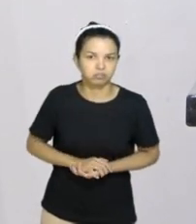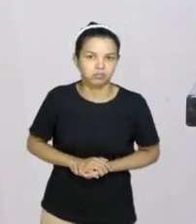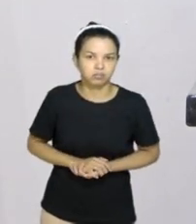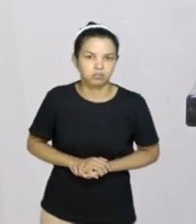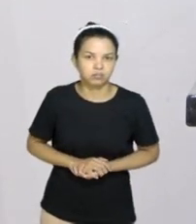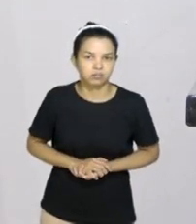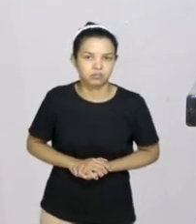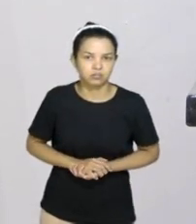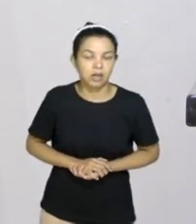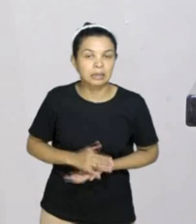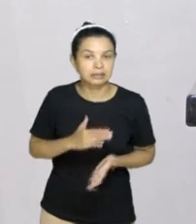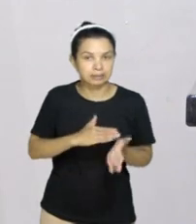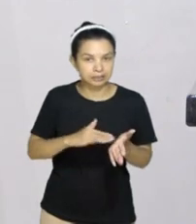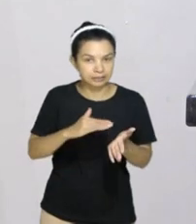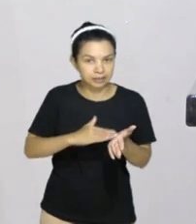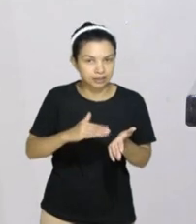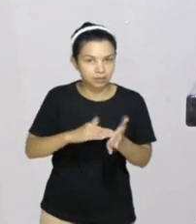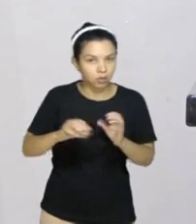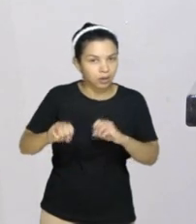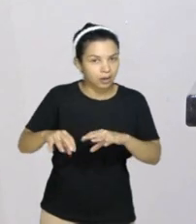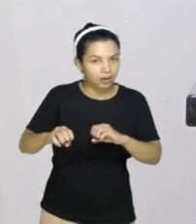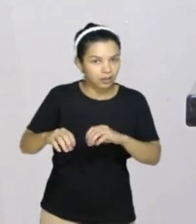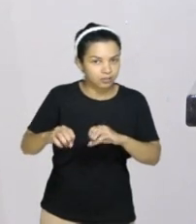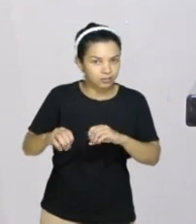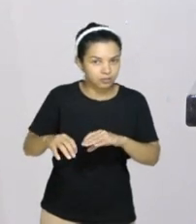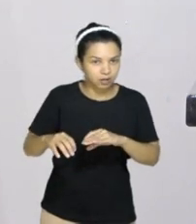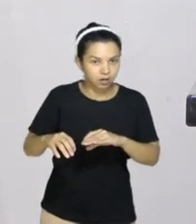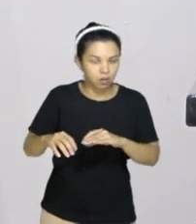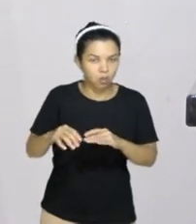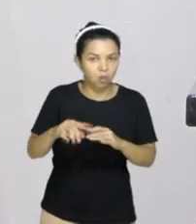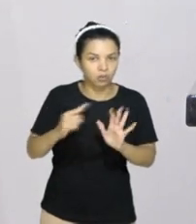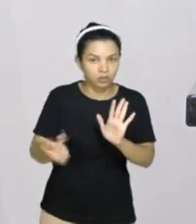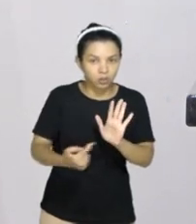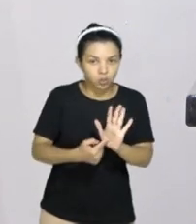e a secretaria de educação nunca chegou na mão delas